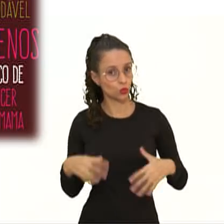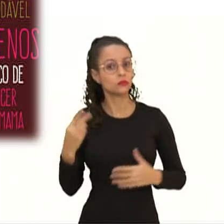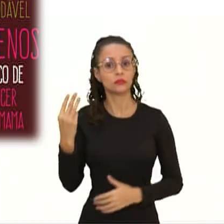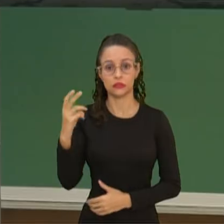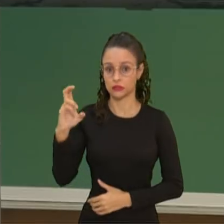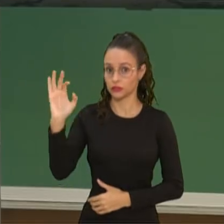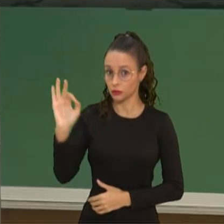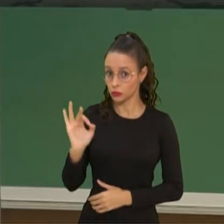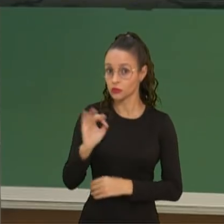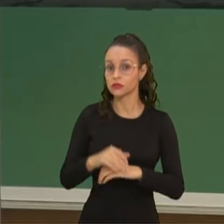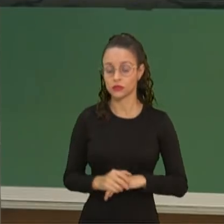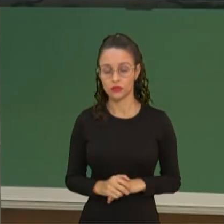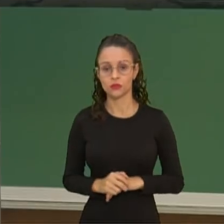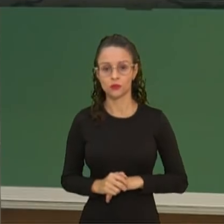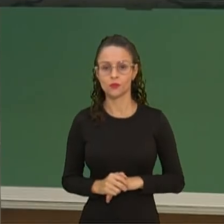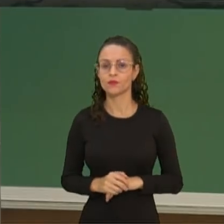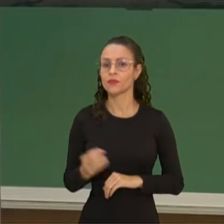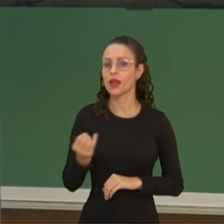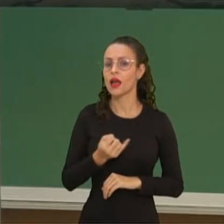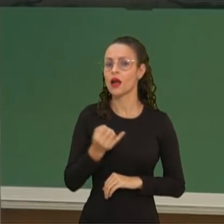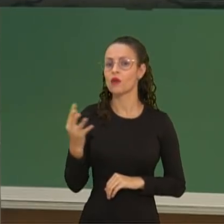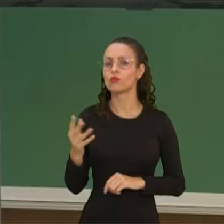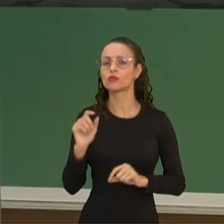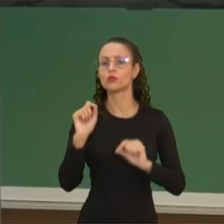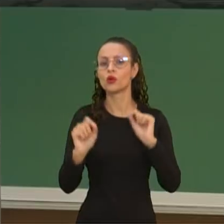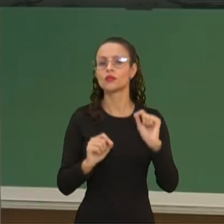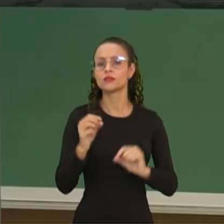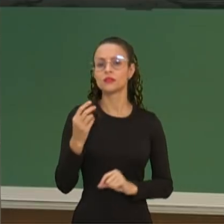né? Alguns desses cânceres, por exemplo,